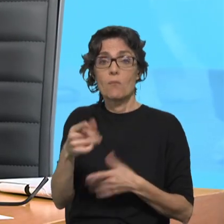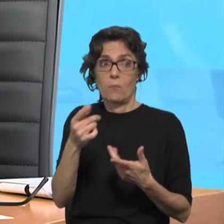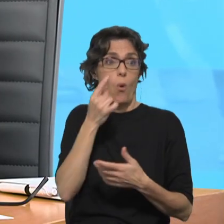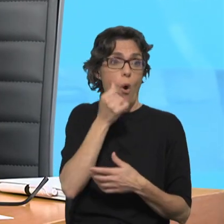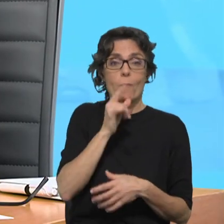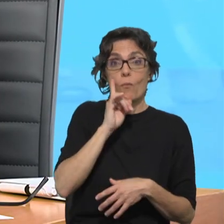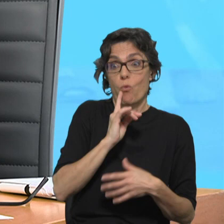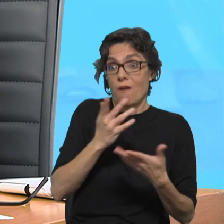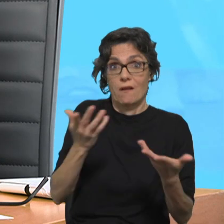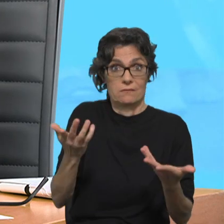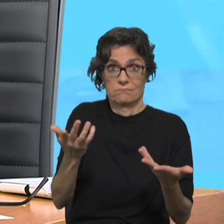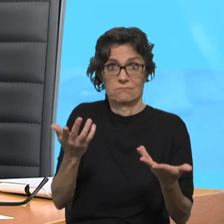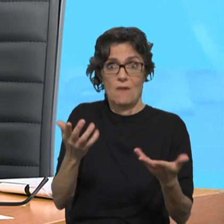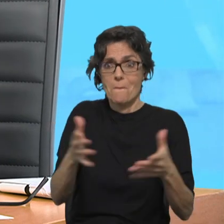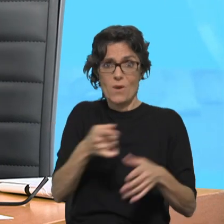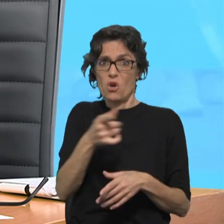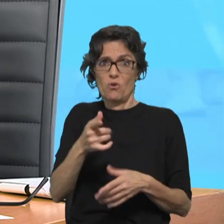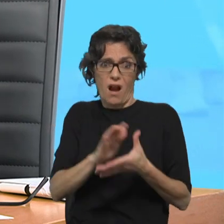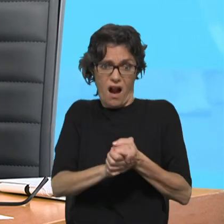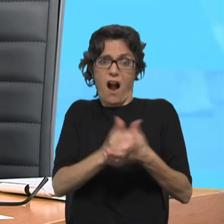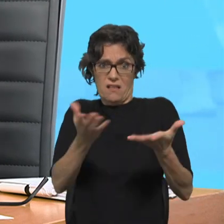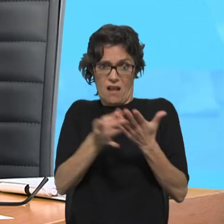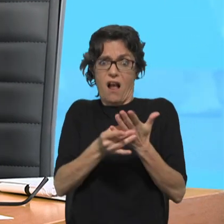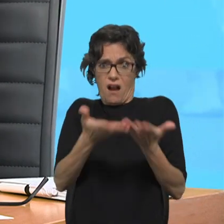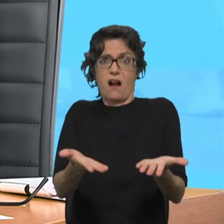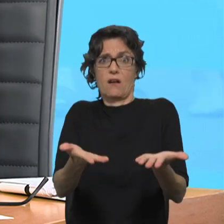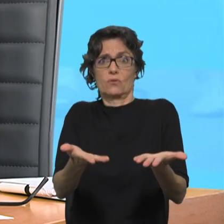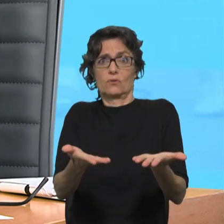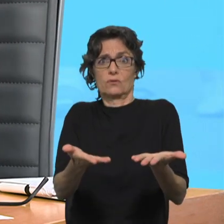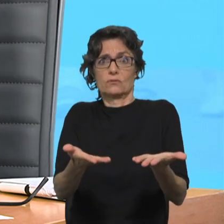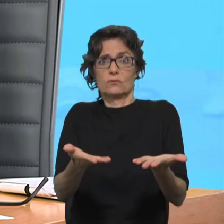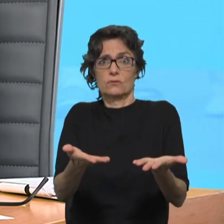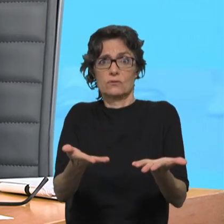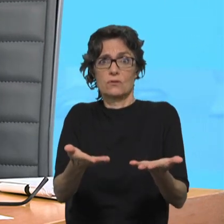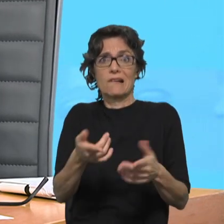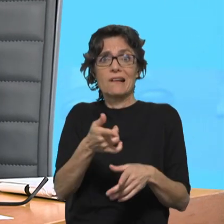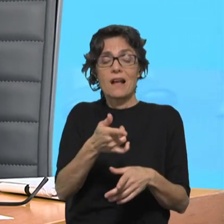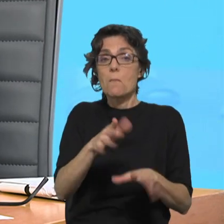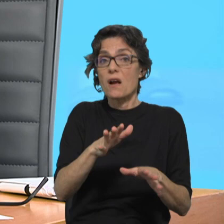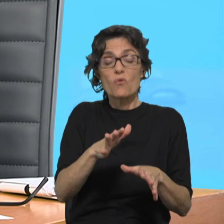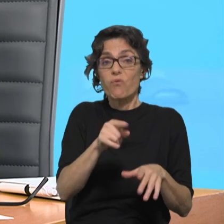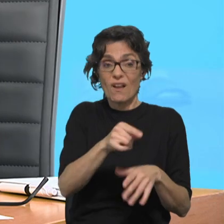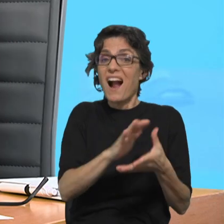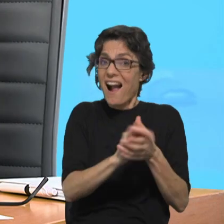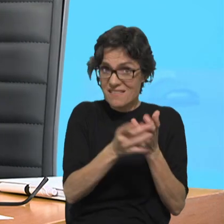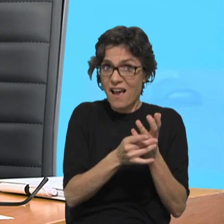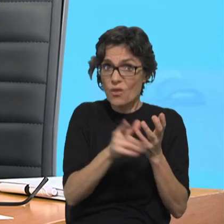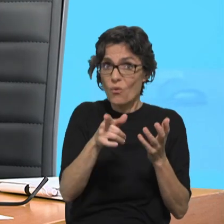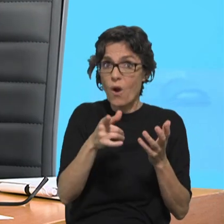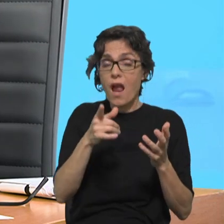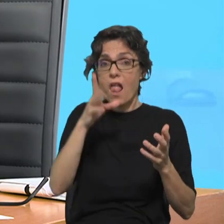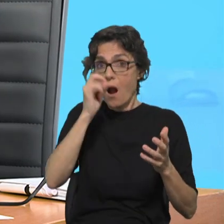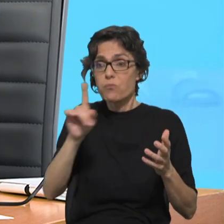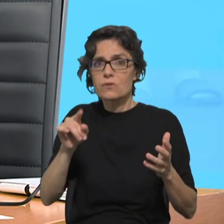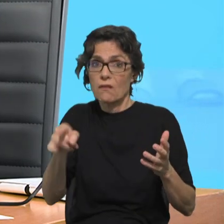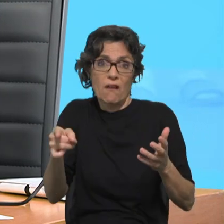e por mulheres, a maior parte deles são casados, e por serem casados, não os impede de abusarem daquelas